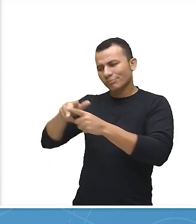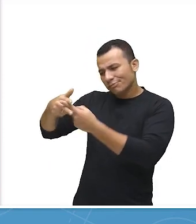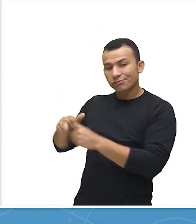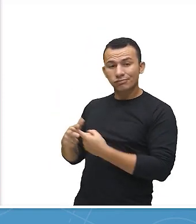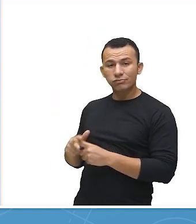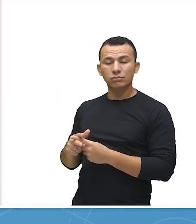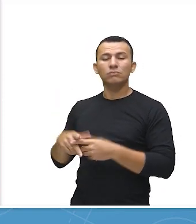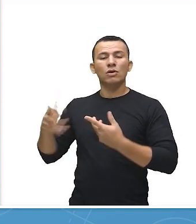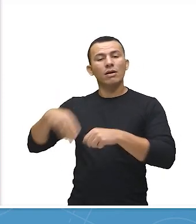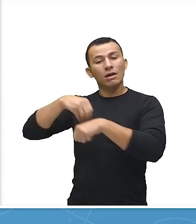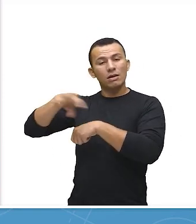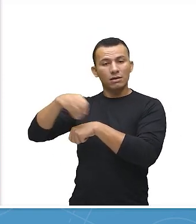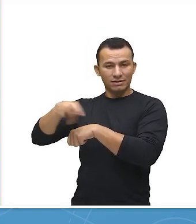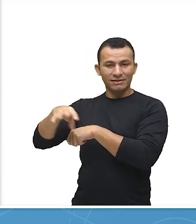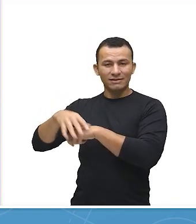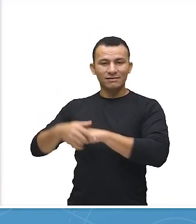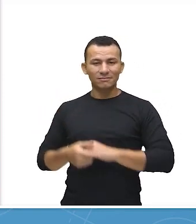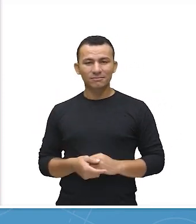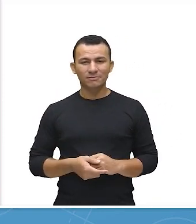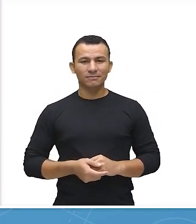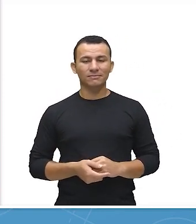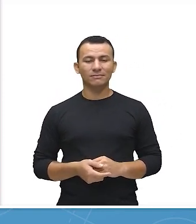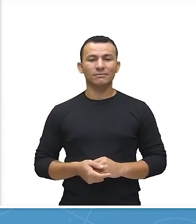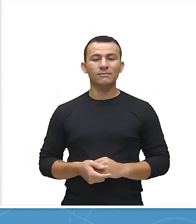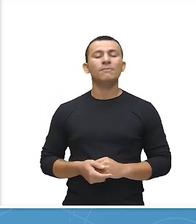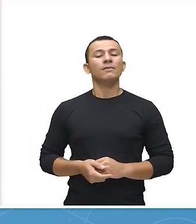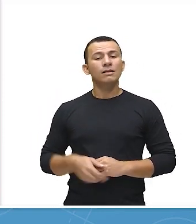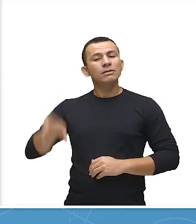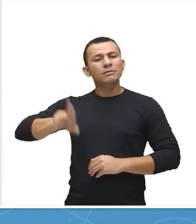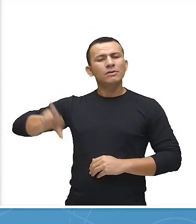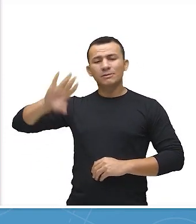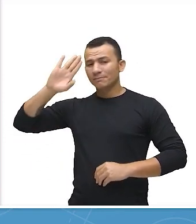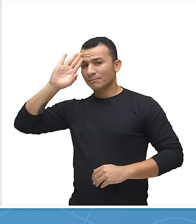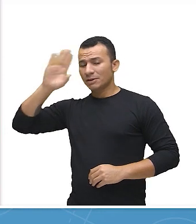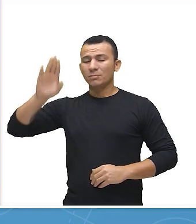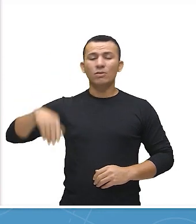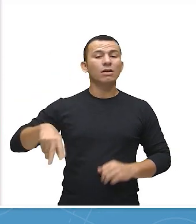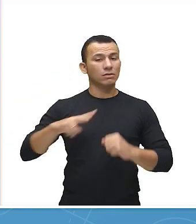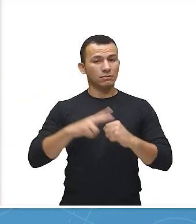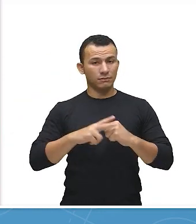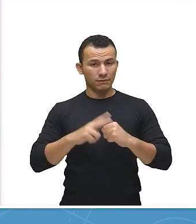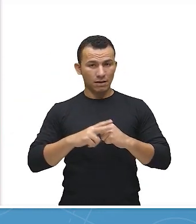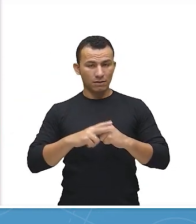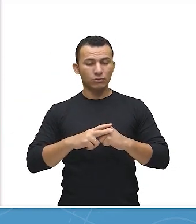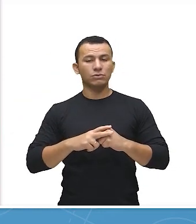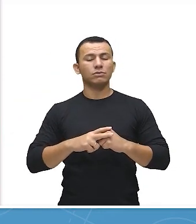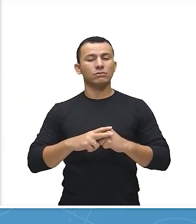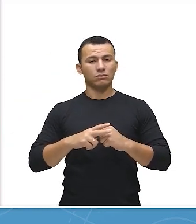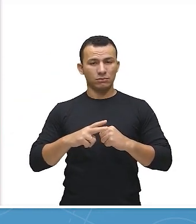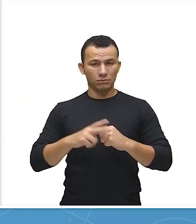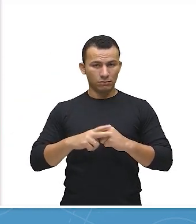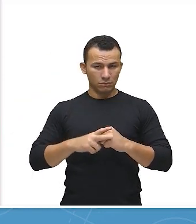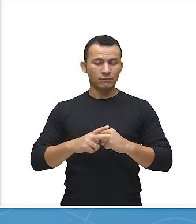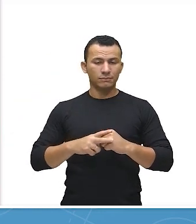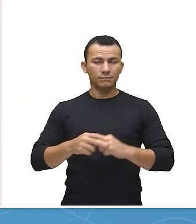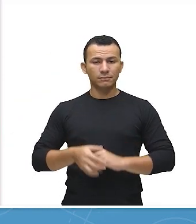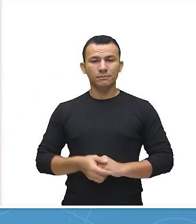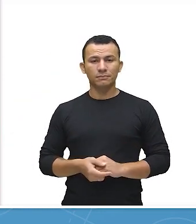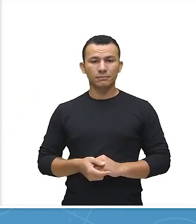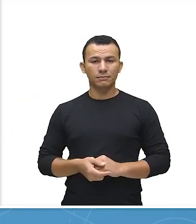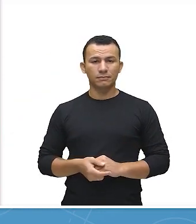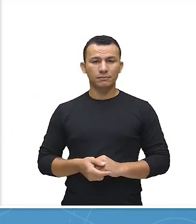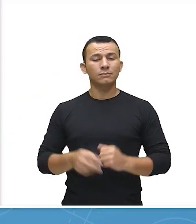uma orientação, né? Utilizando principalmente os verbos, né? Na ordem, no